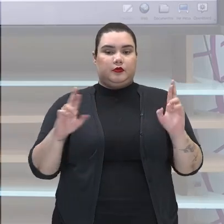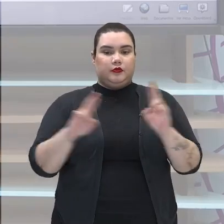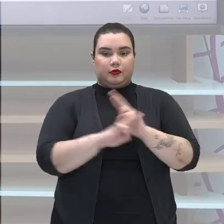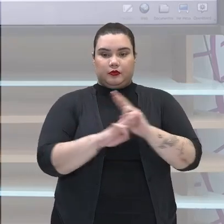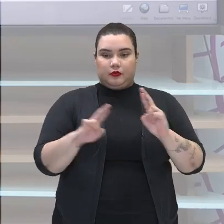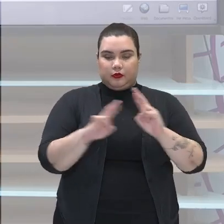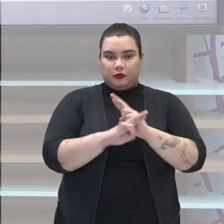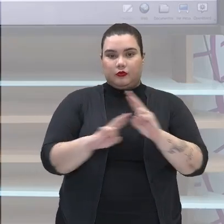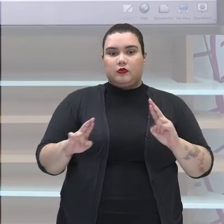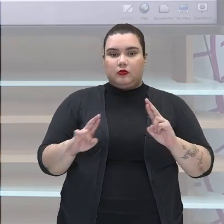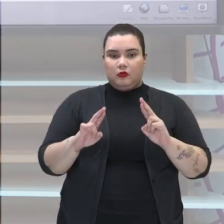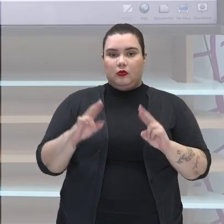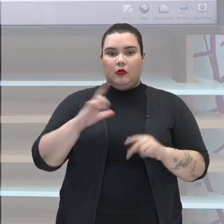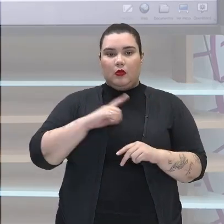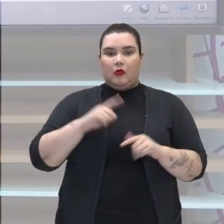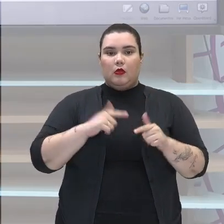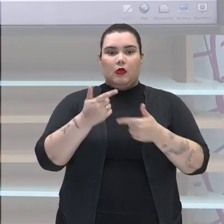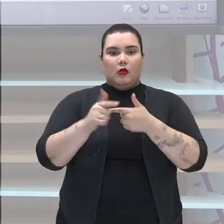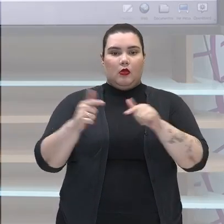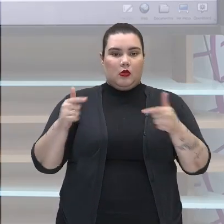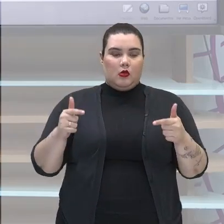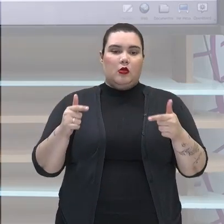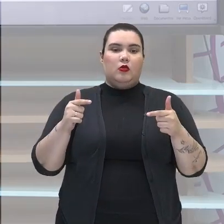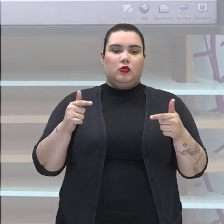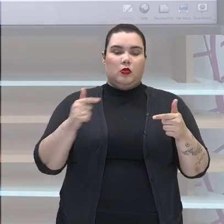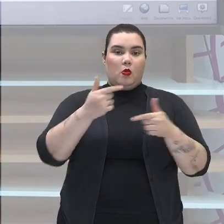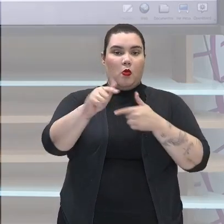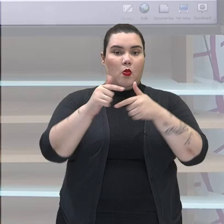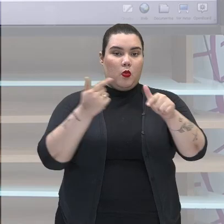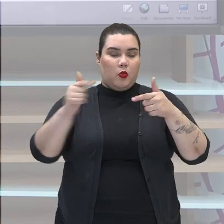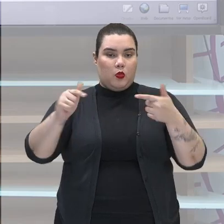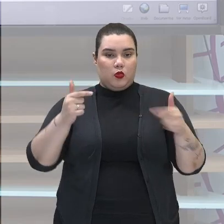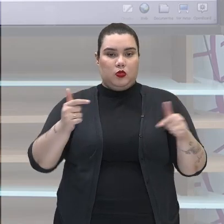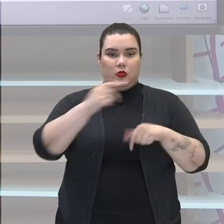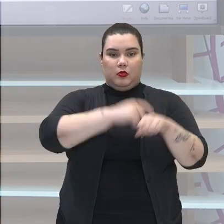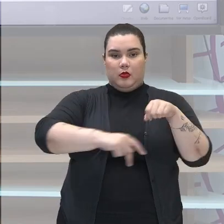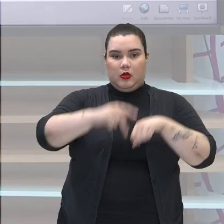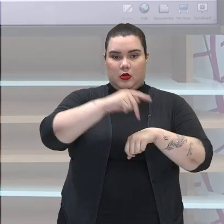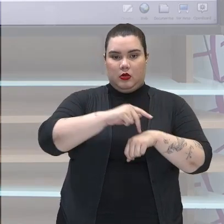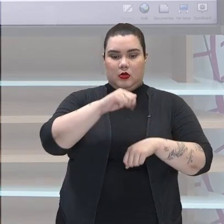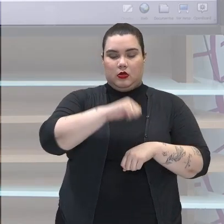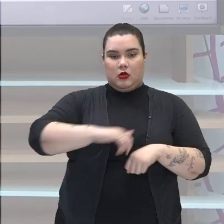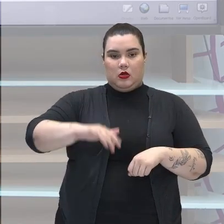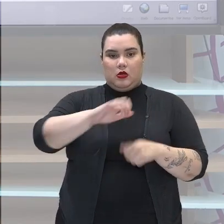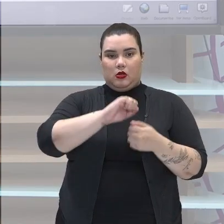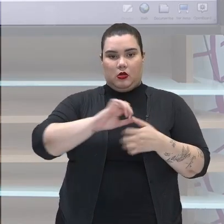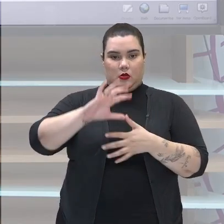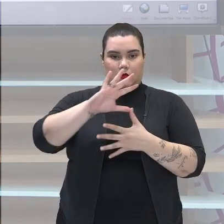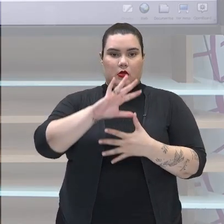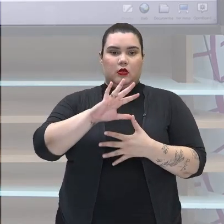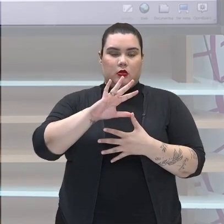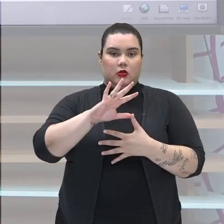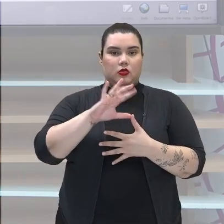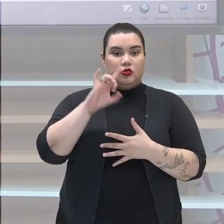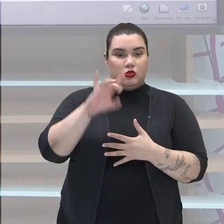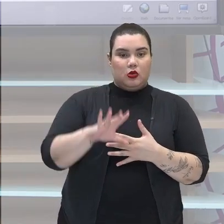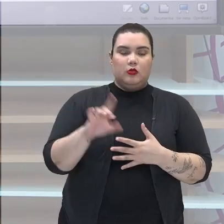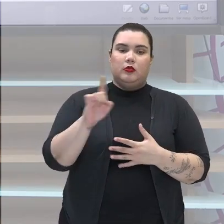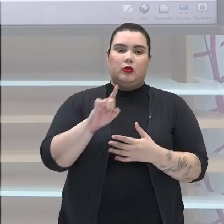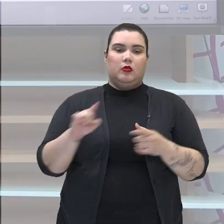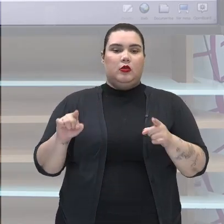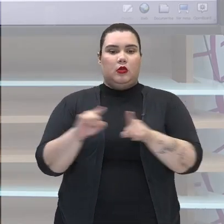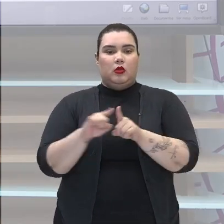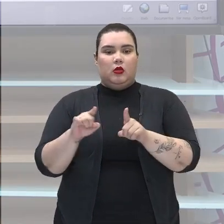relaciona-se com o restante dos países do continente, não somente americano,